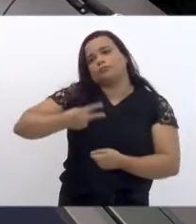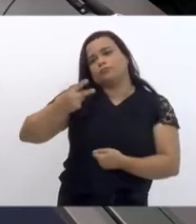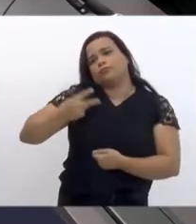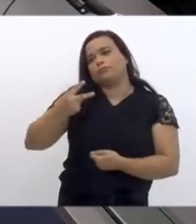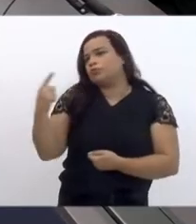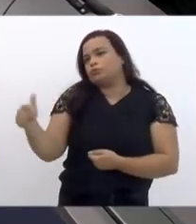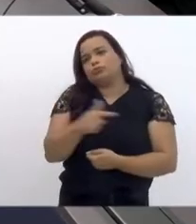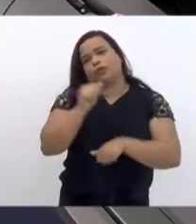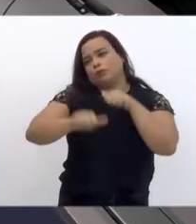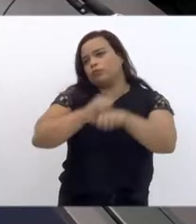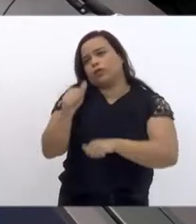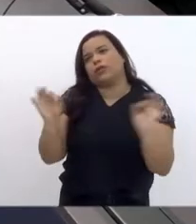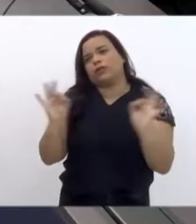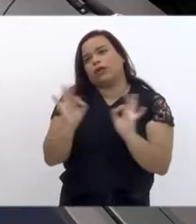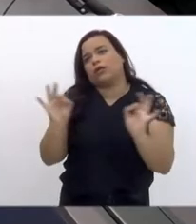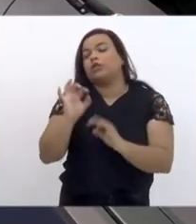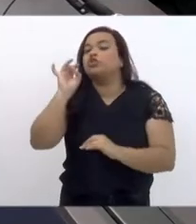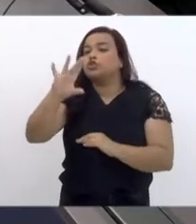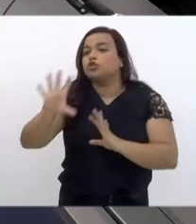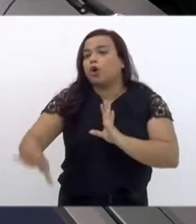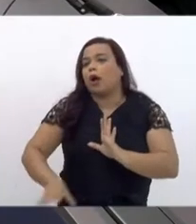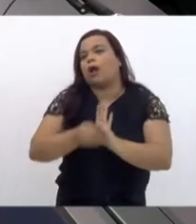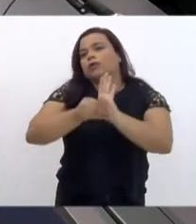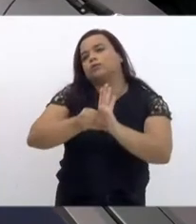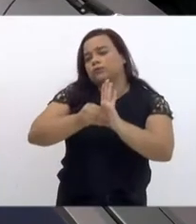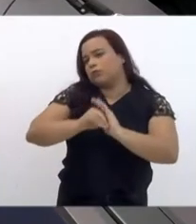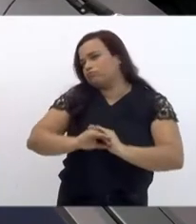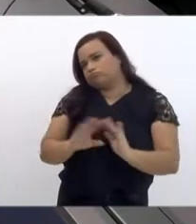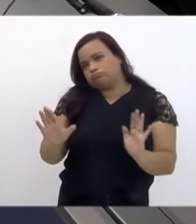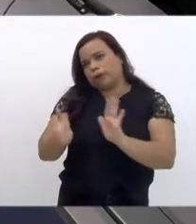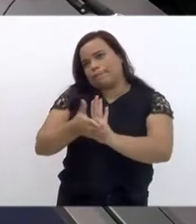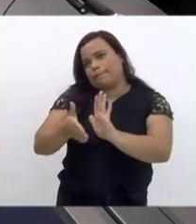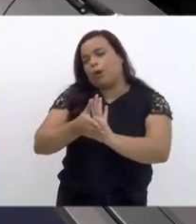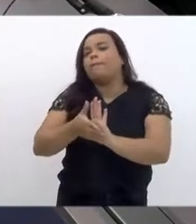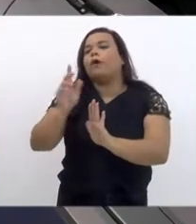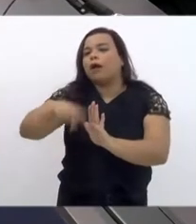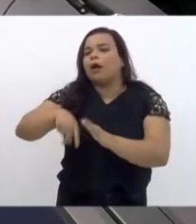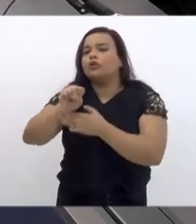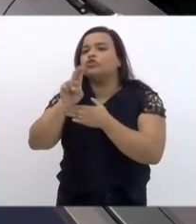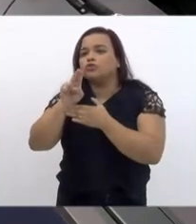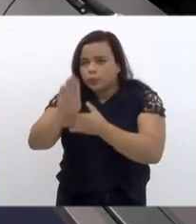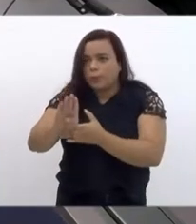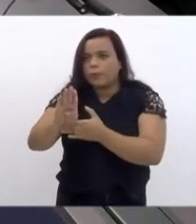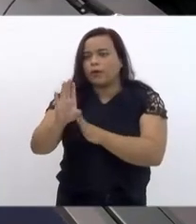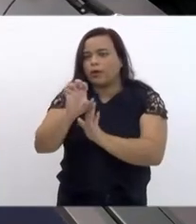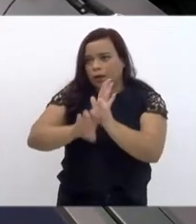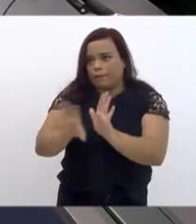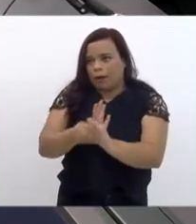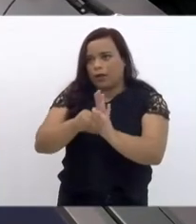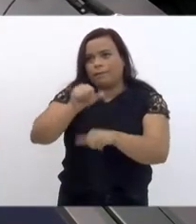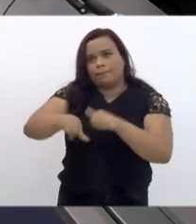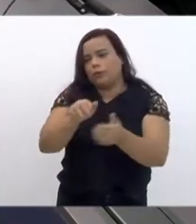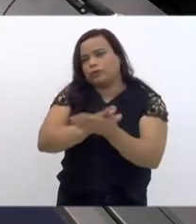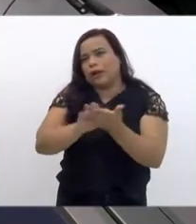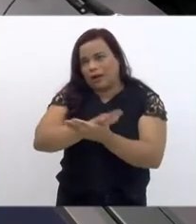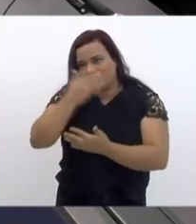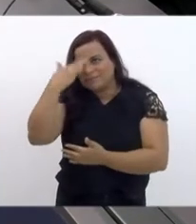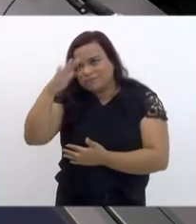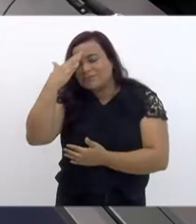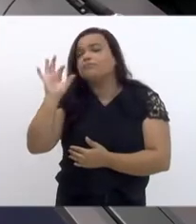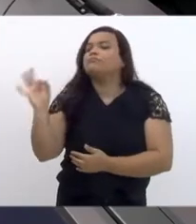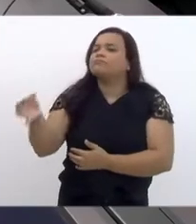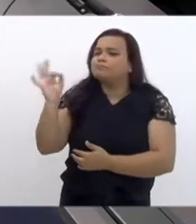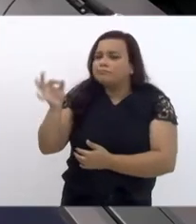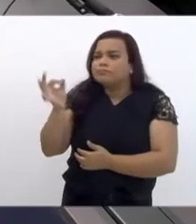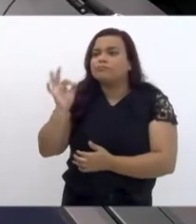faz alteração no artigo, só acrescento o que você está propondo como uma subemenda, não muda o artigo 2º. Está certo. Mantém o artigo 2º